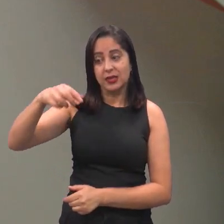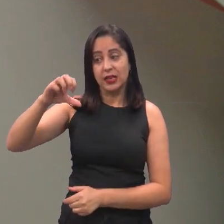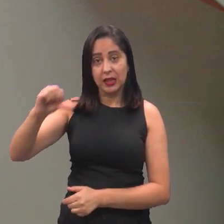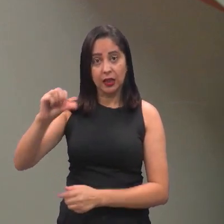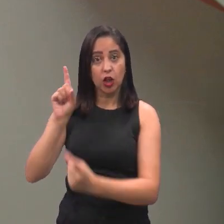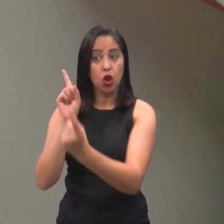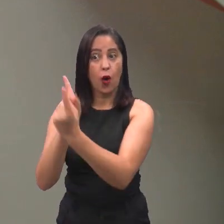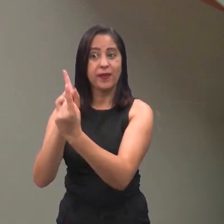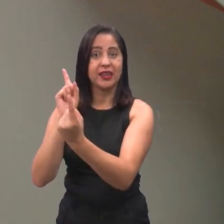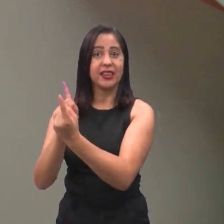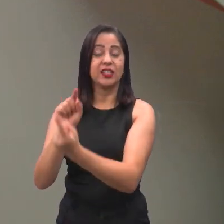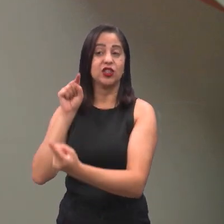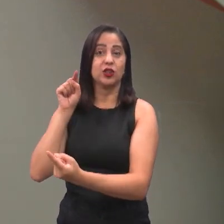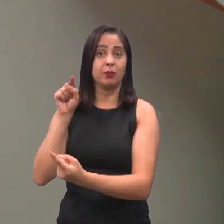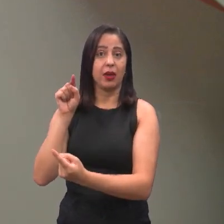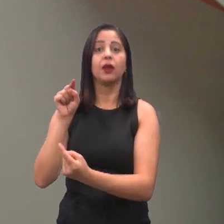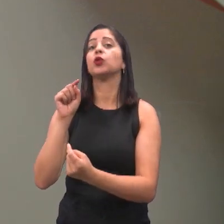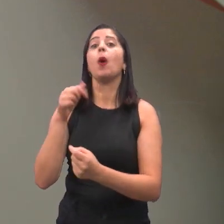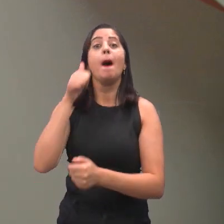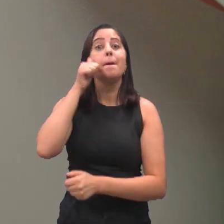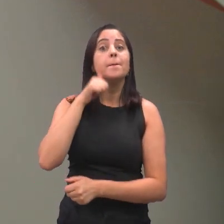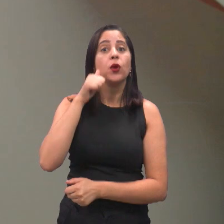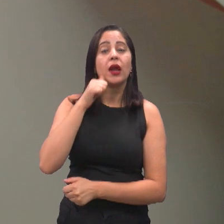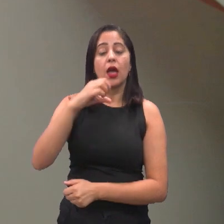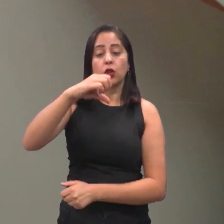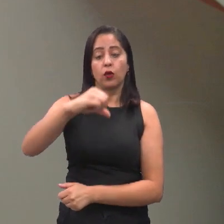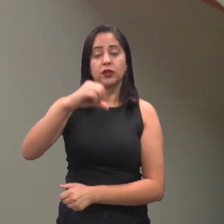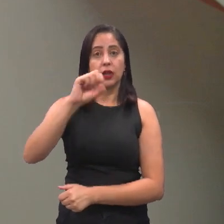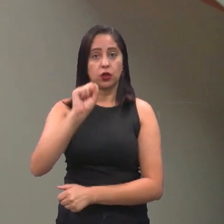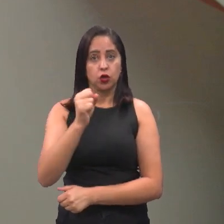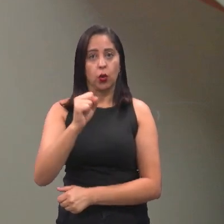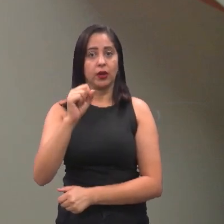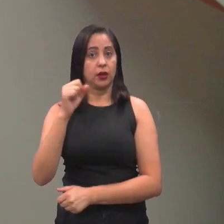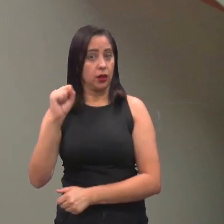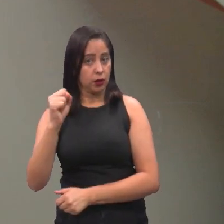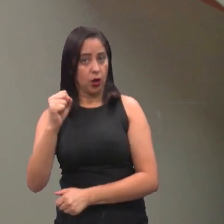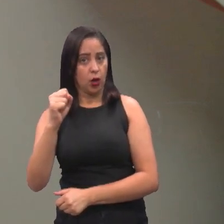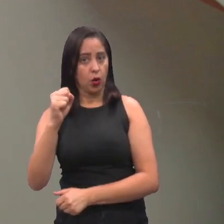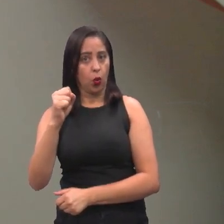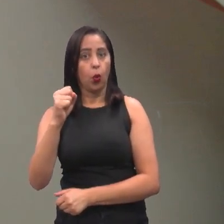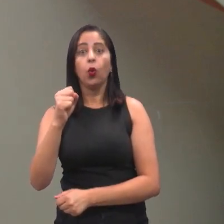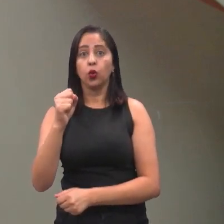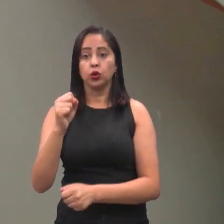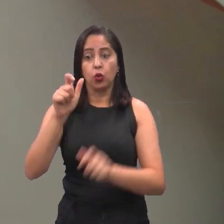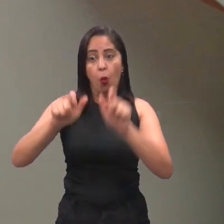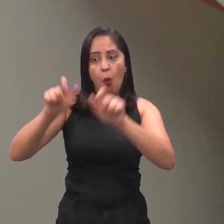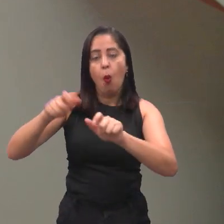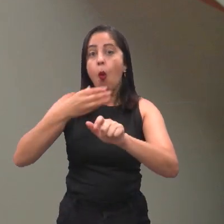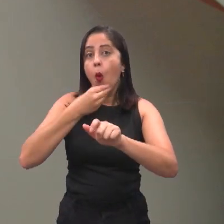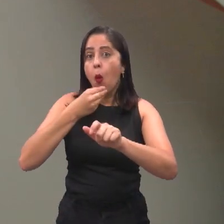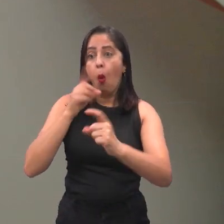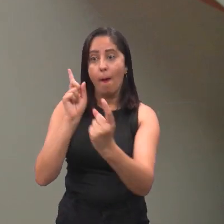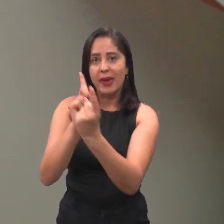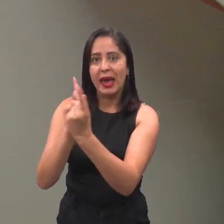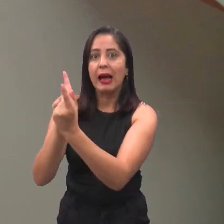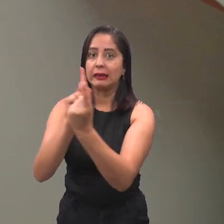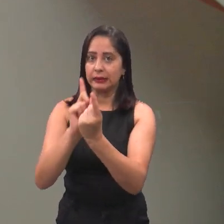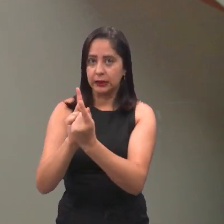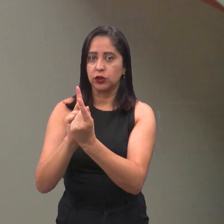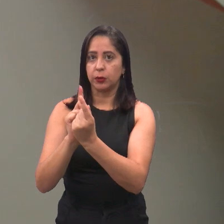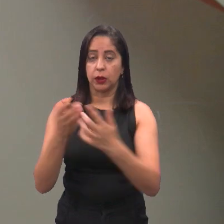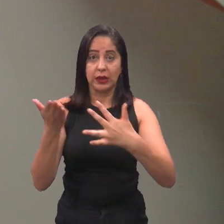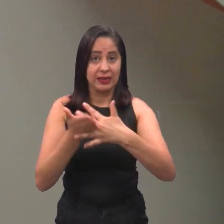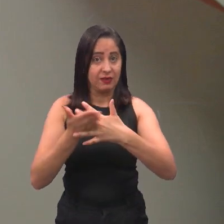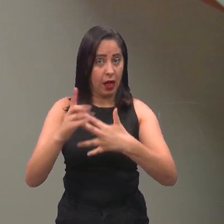atendimentos foram para as mulheres e 988 para os homens. No próximo bloco, nós vamos assistir